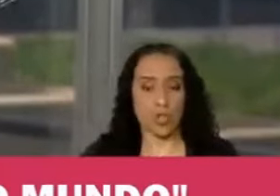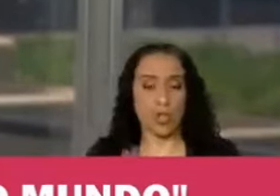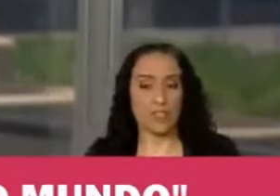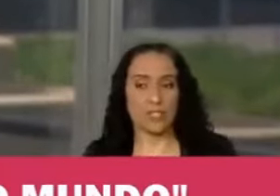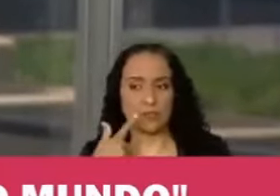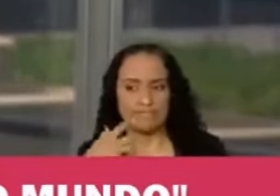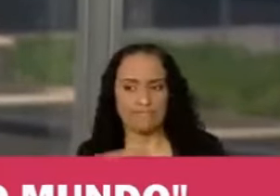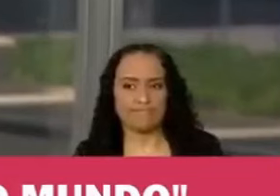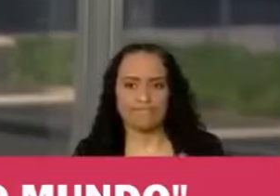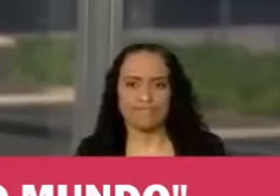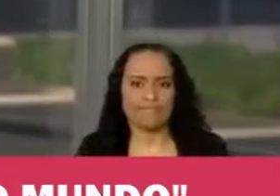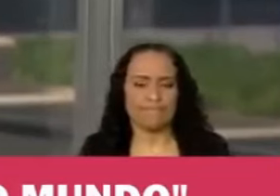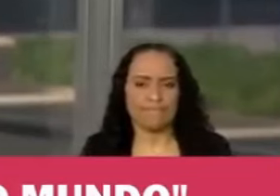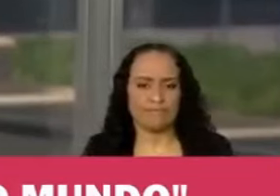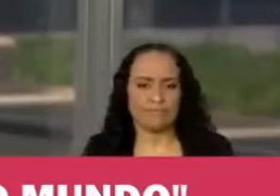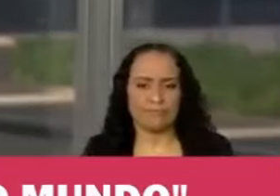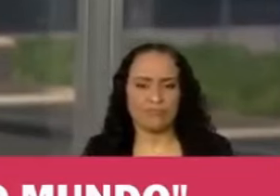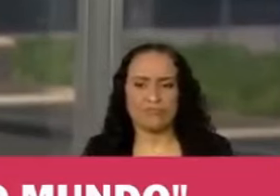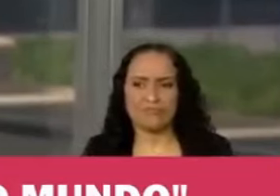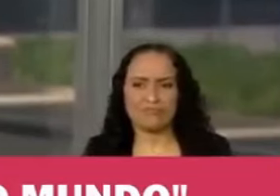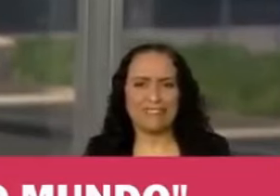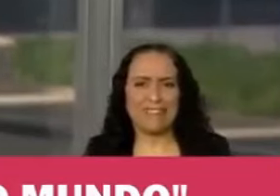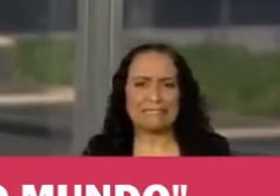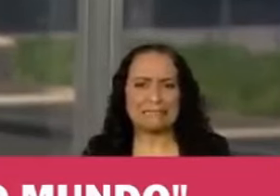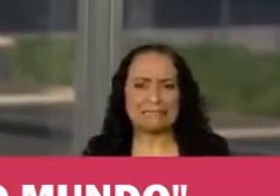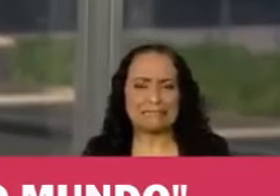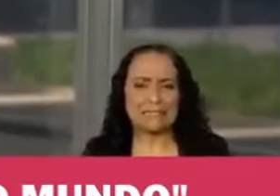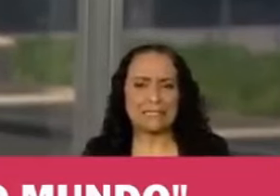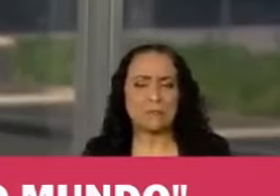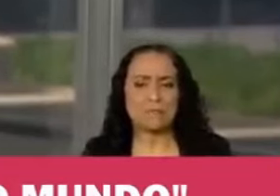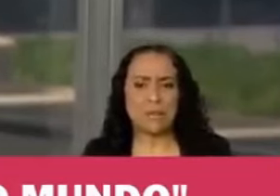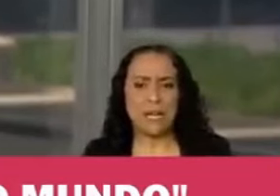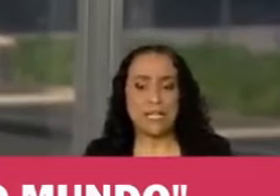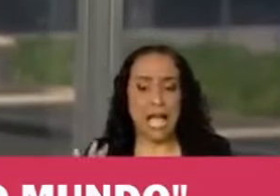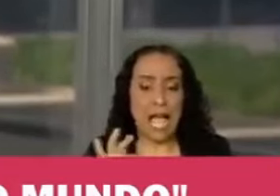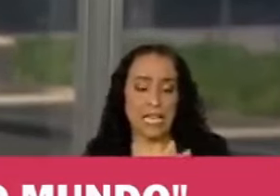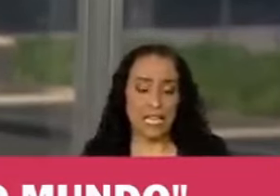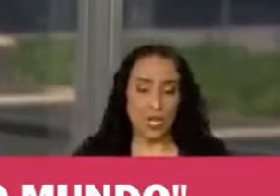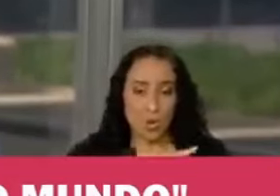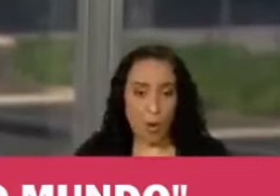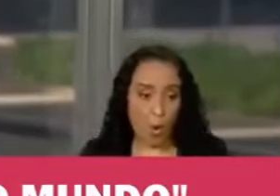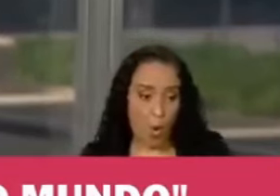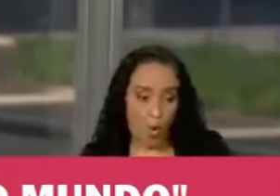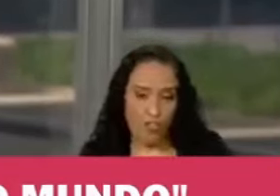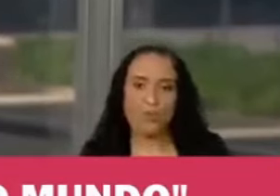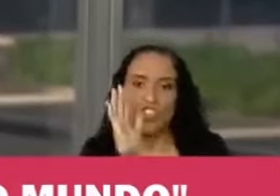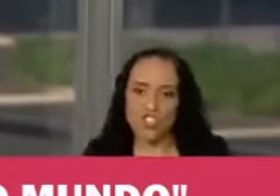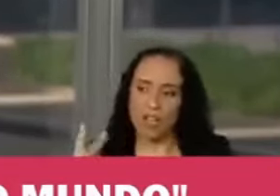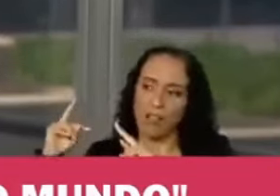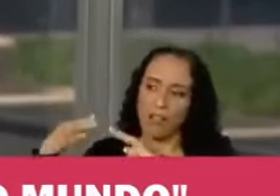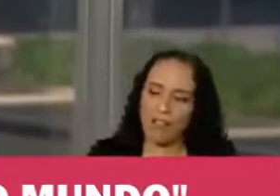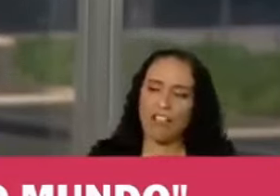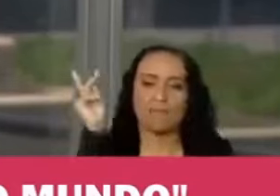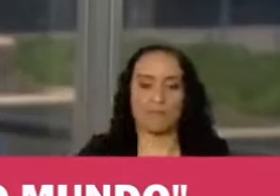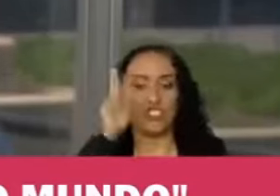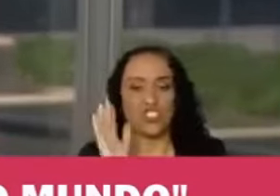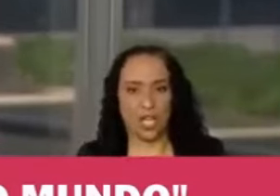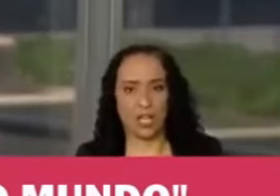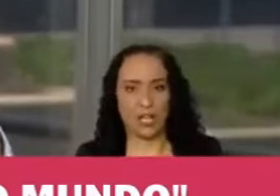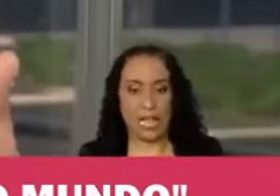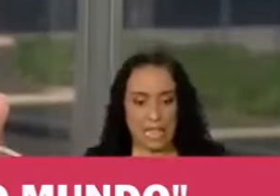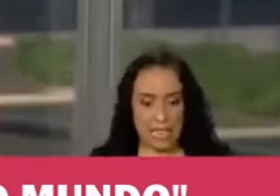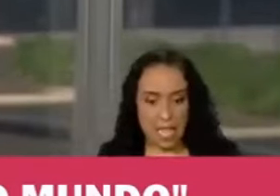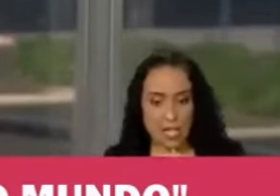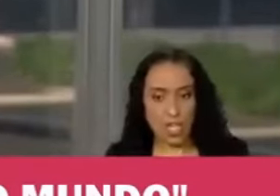gente fica com uma sensação de que não ficou nada de concreto. E a Aliança Global de Combate à Fome, ela já é um legado concreto. Ela sai daqui como uma